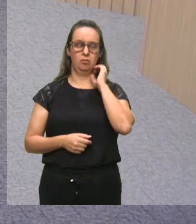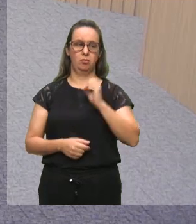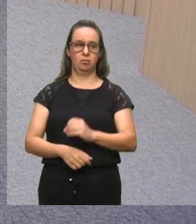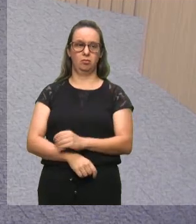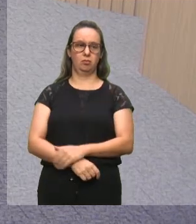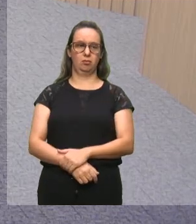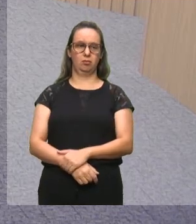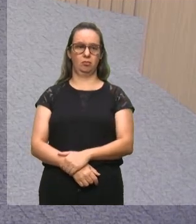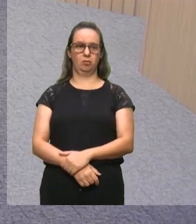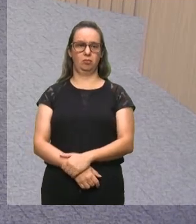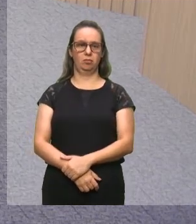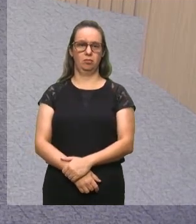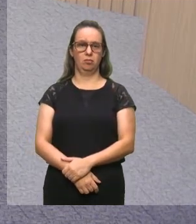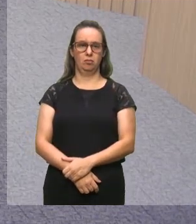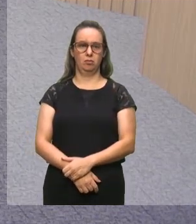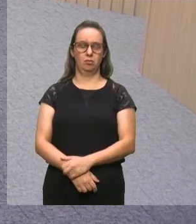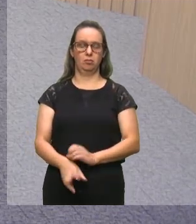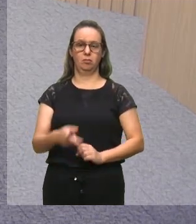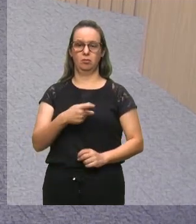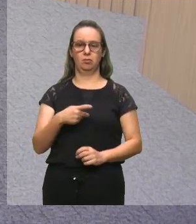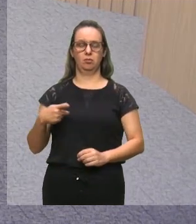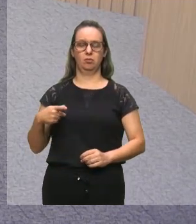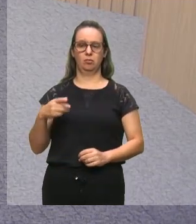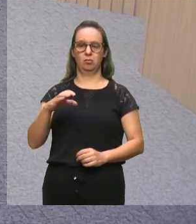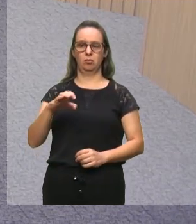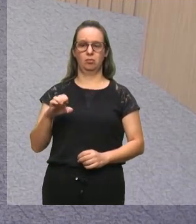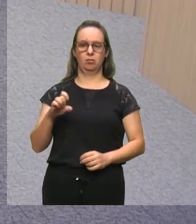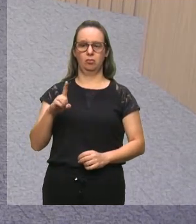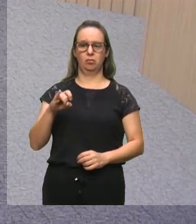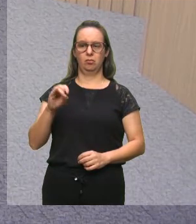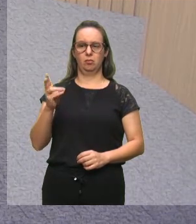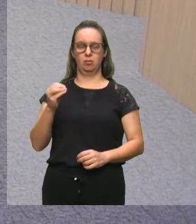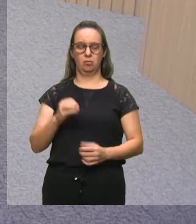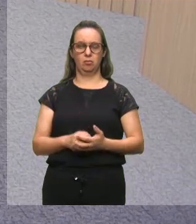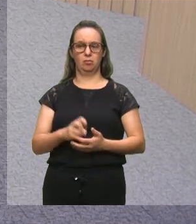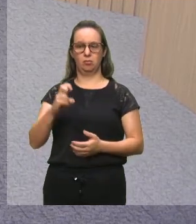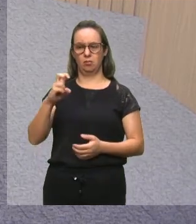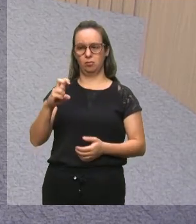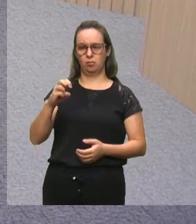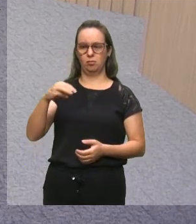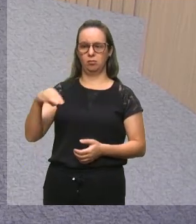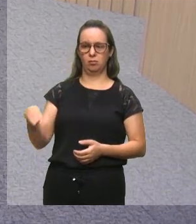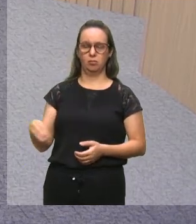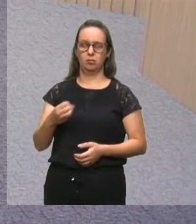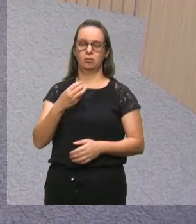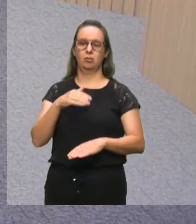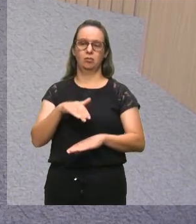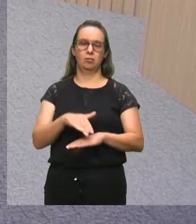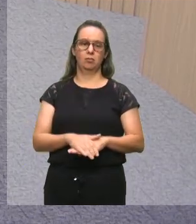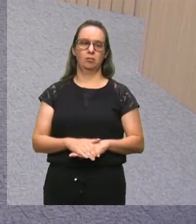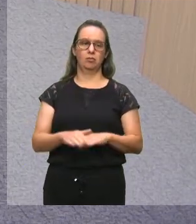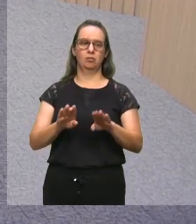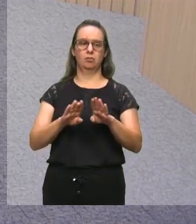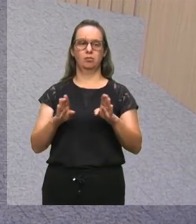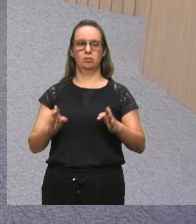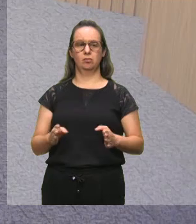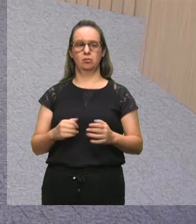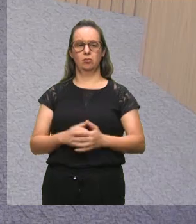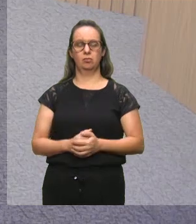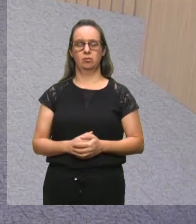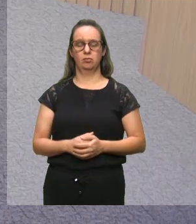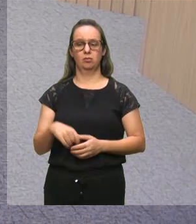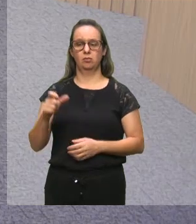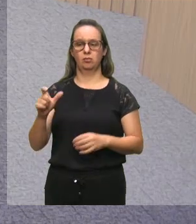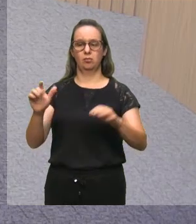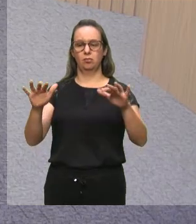Prós, senhor presidente. Com a palavra, pastor Edinho, tem 5 minutos. Boa noite, presidente, toda a mesa, público presente, pessoas que nos assistem através